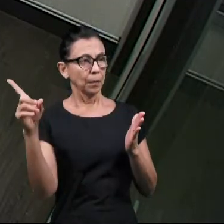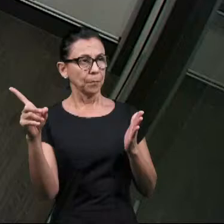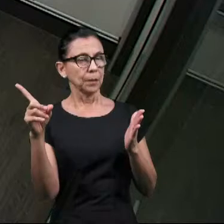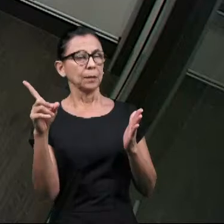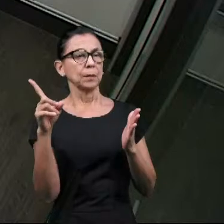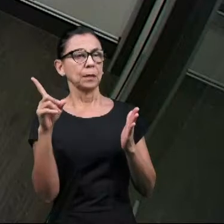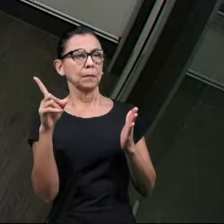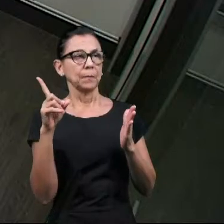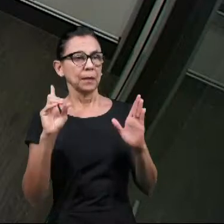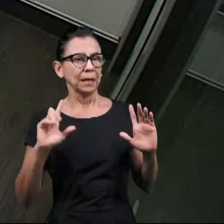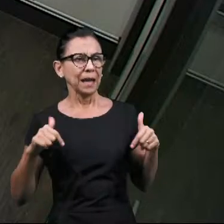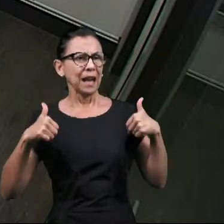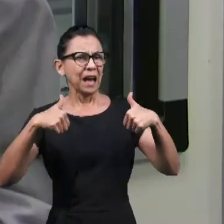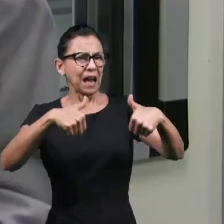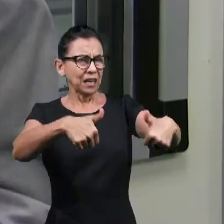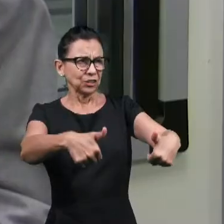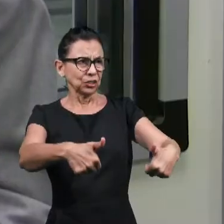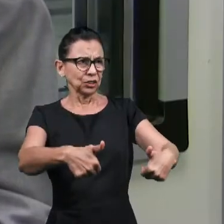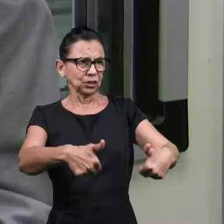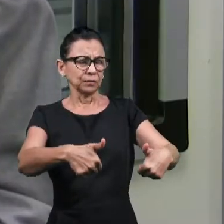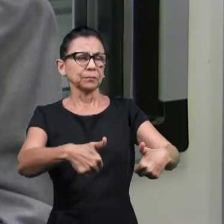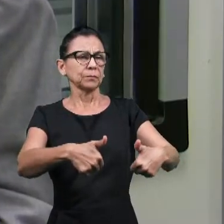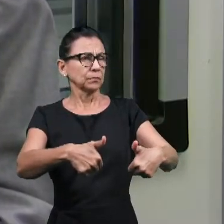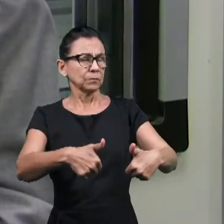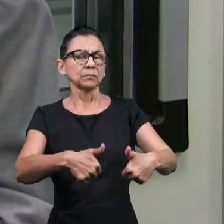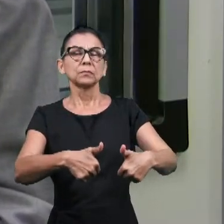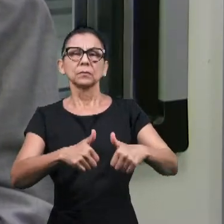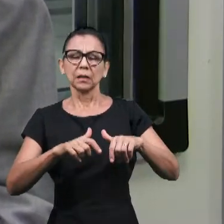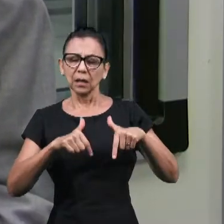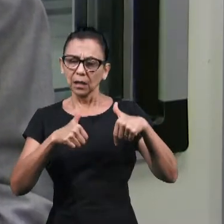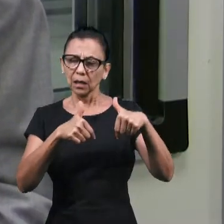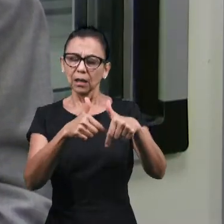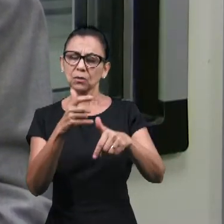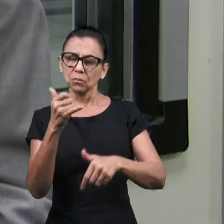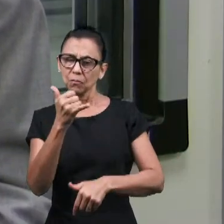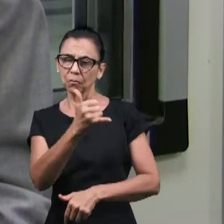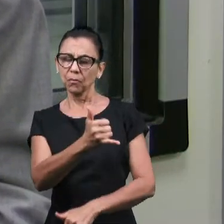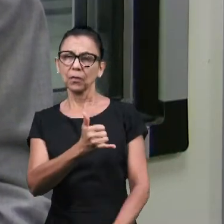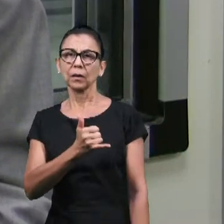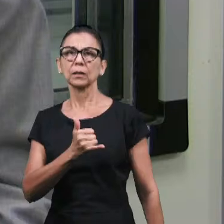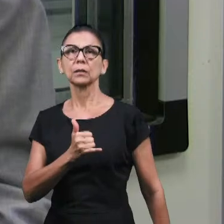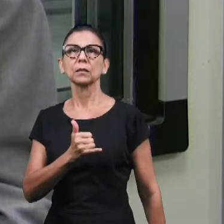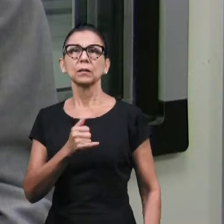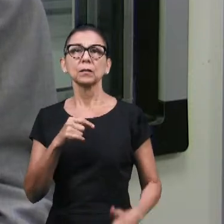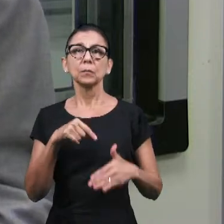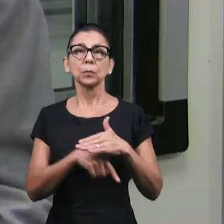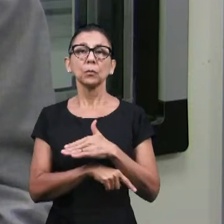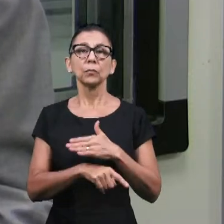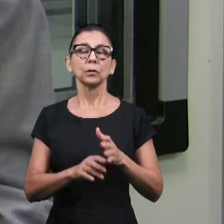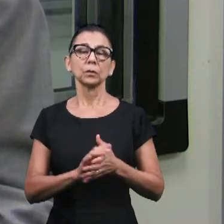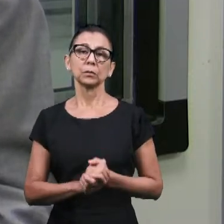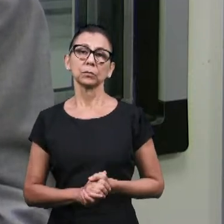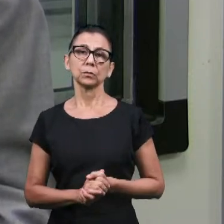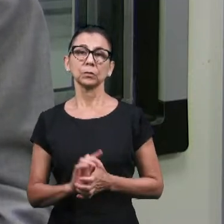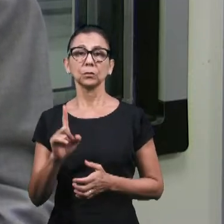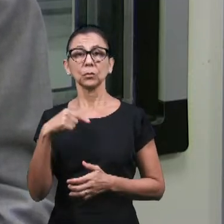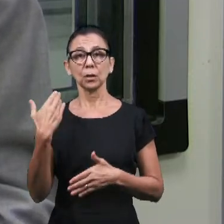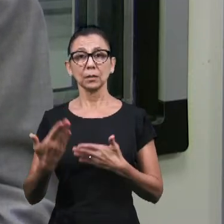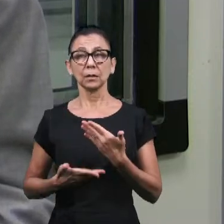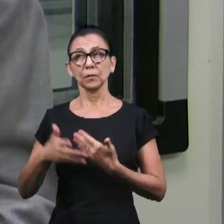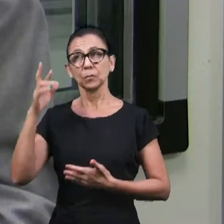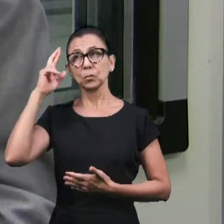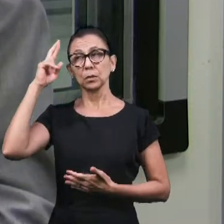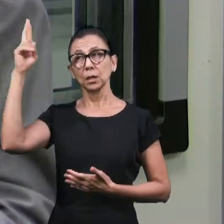então é nós somos usados pelos chegou a cada cada servo de Deus tem que entender isso nós somos instrumentos na mão